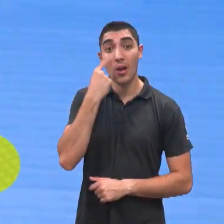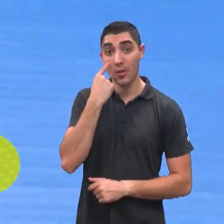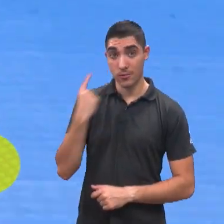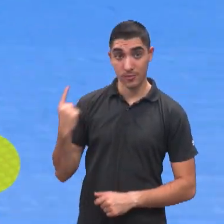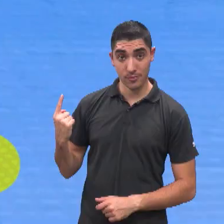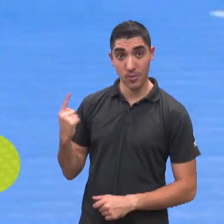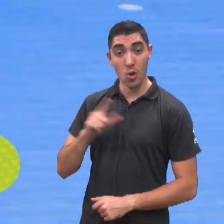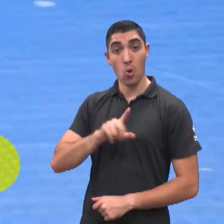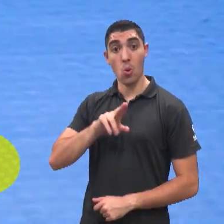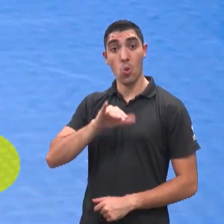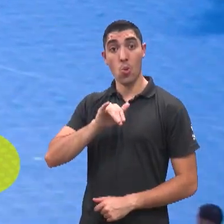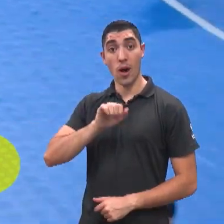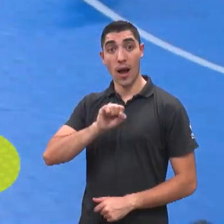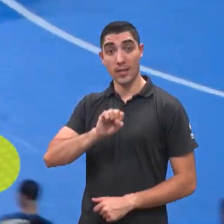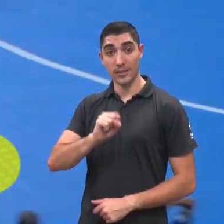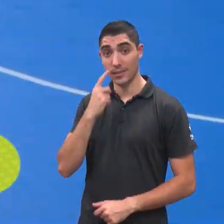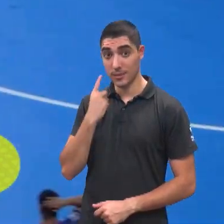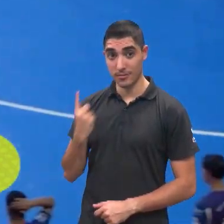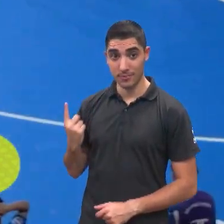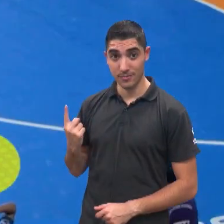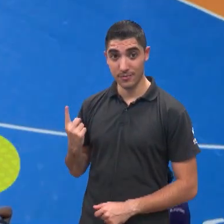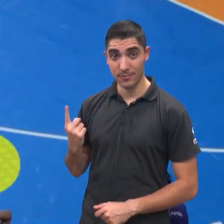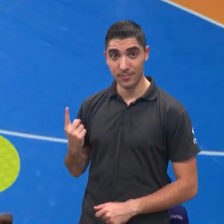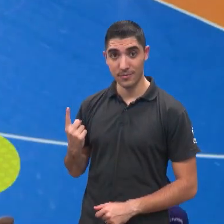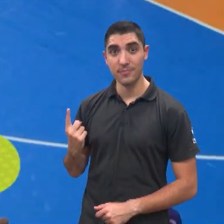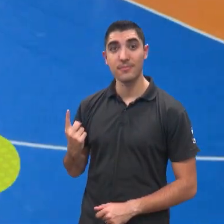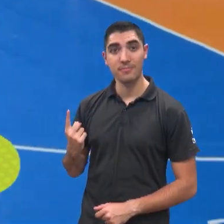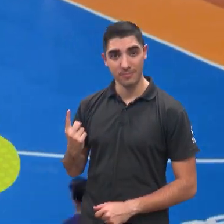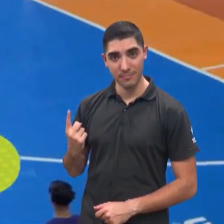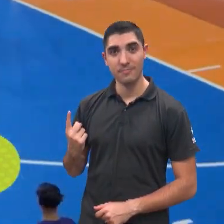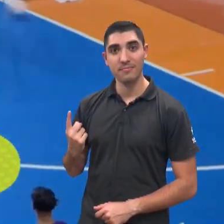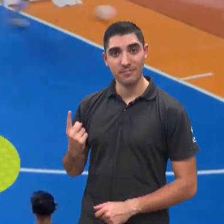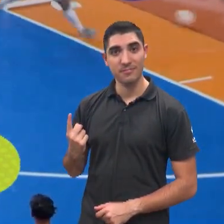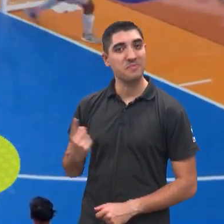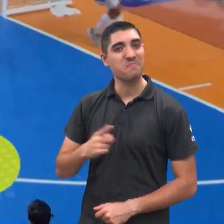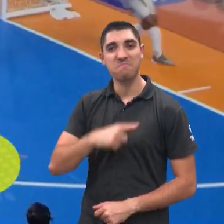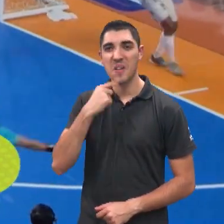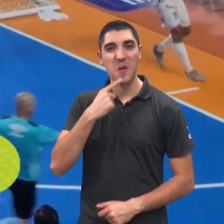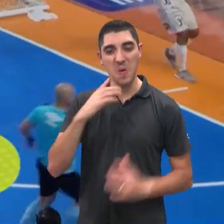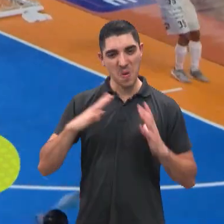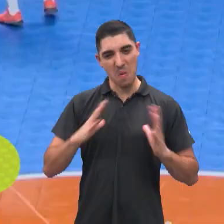puxou o contra-ataque e, cara a cara com David, fez isso aí.